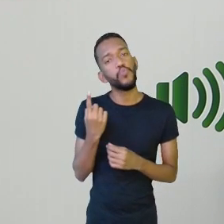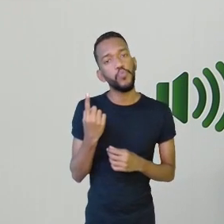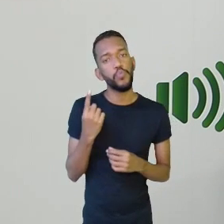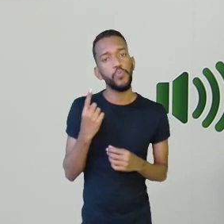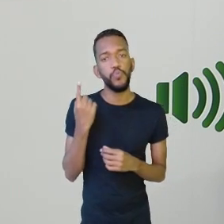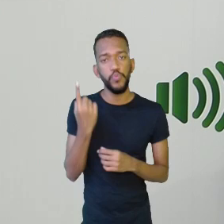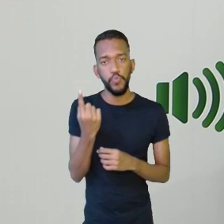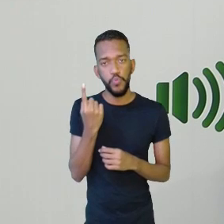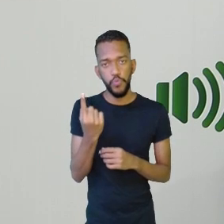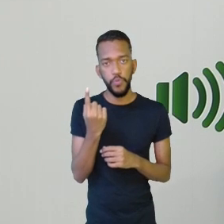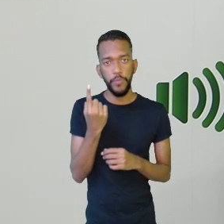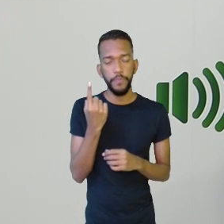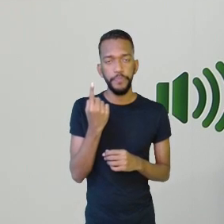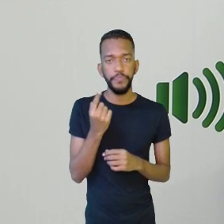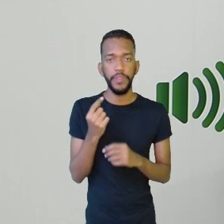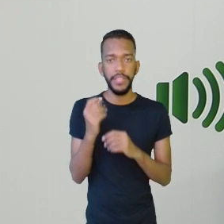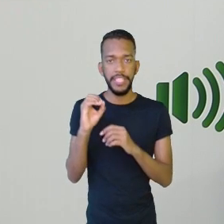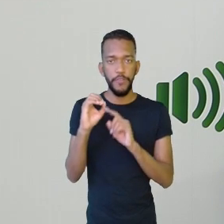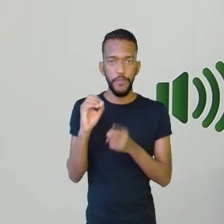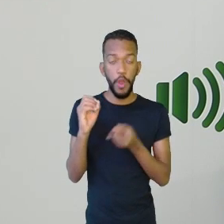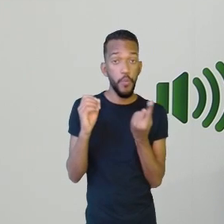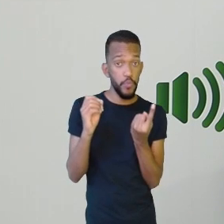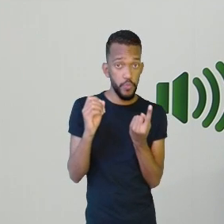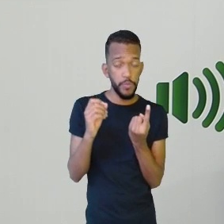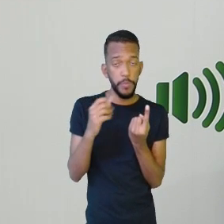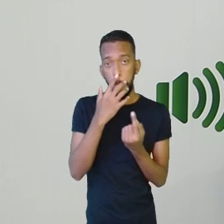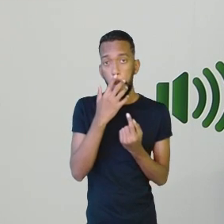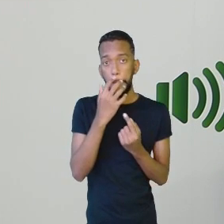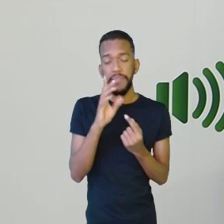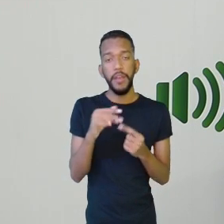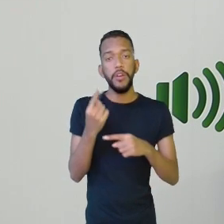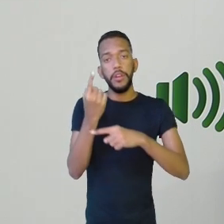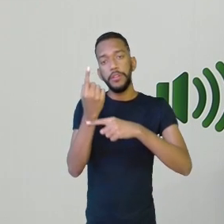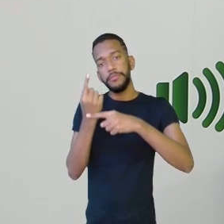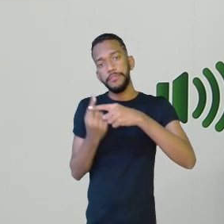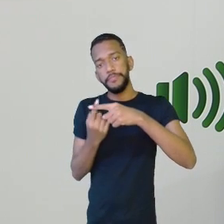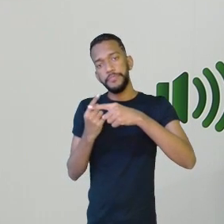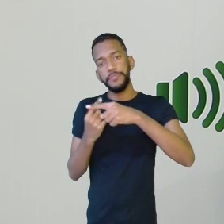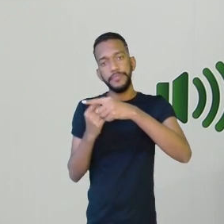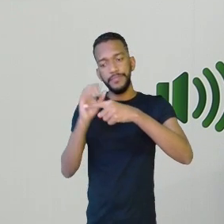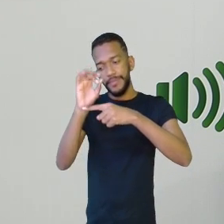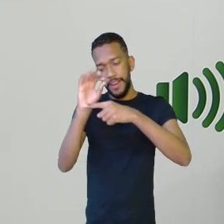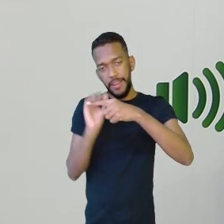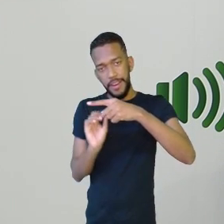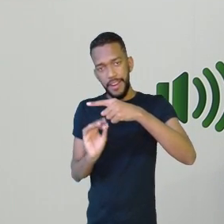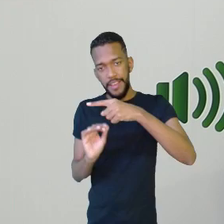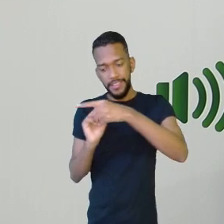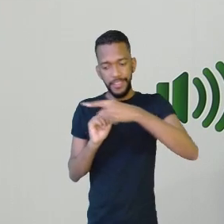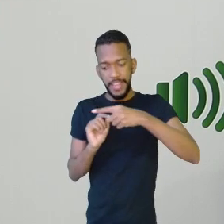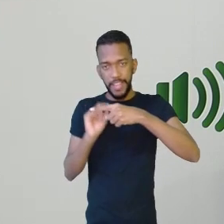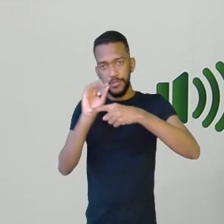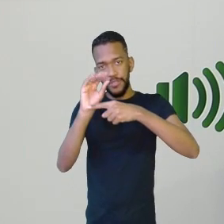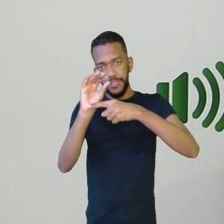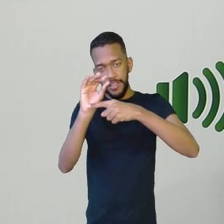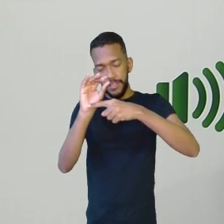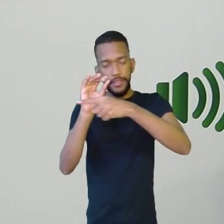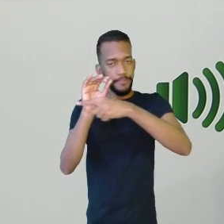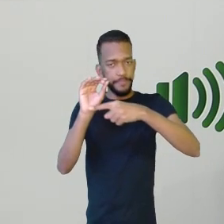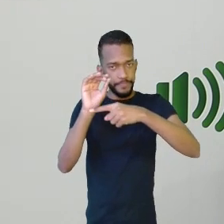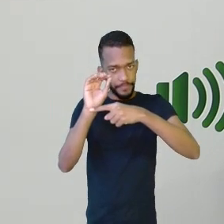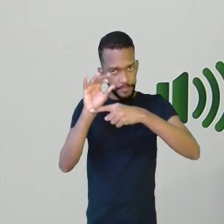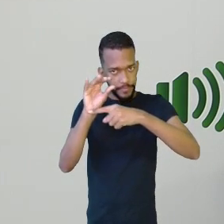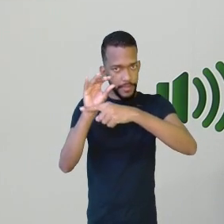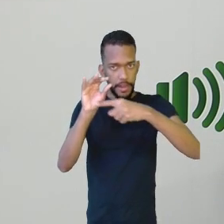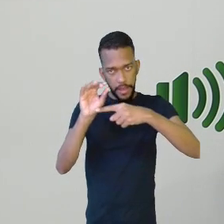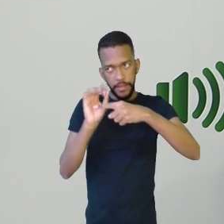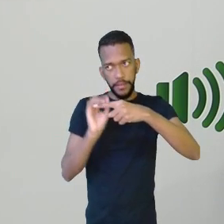só que não é com vírgula, é com fração, ou seja, o numerador, o tracinho e embaixo o denominador, como nós vamos